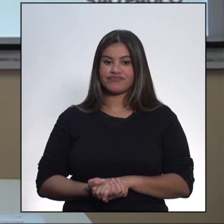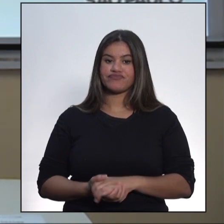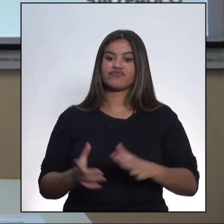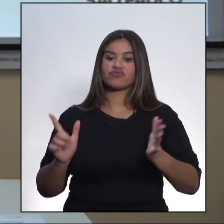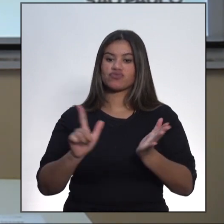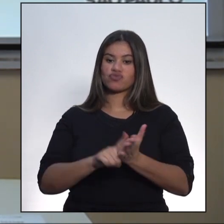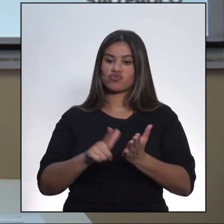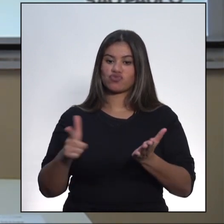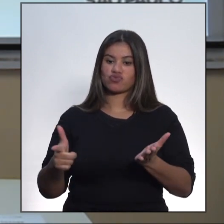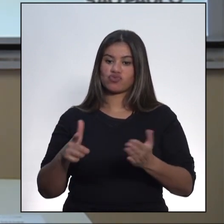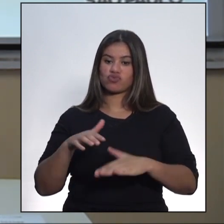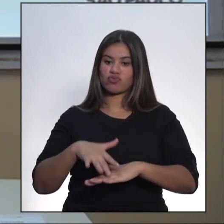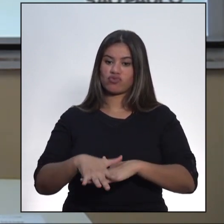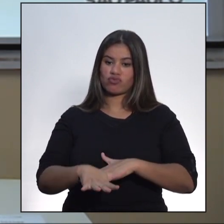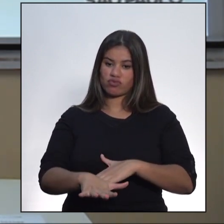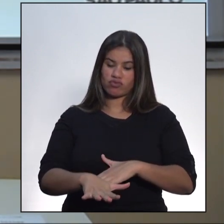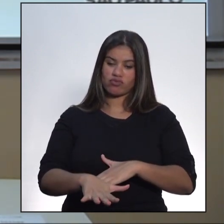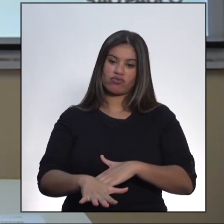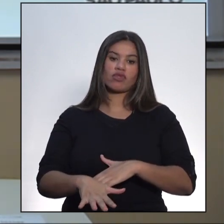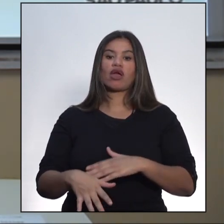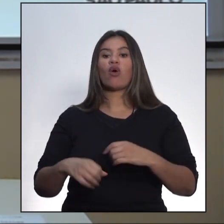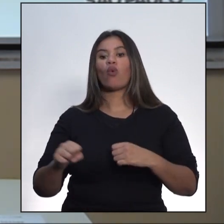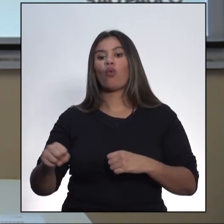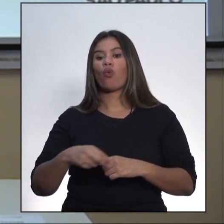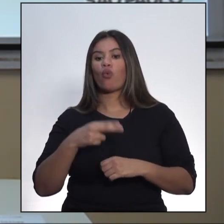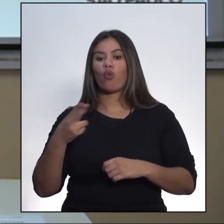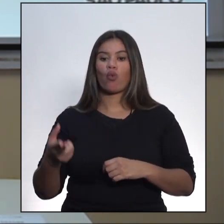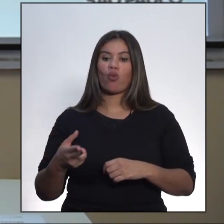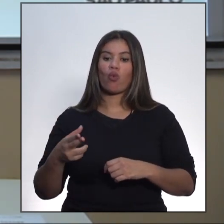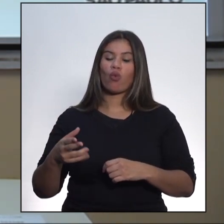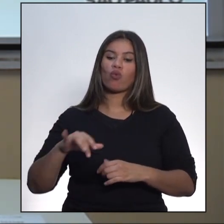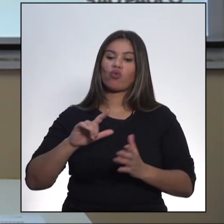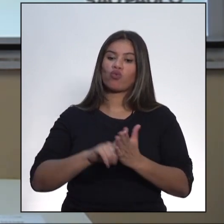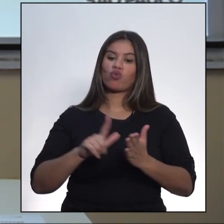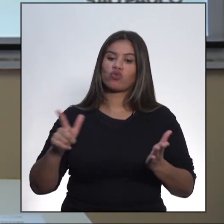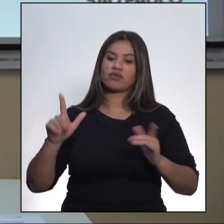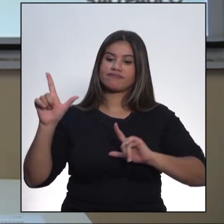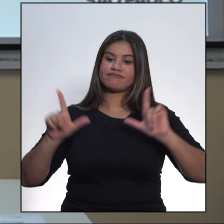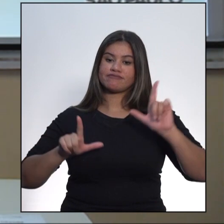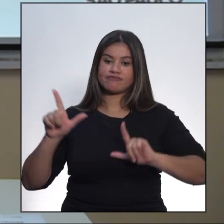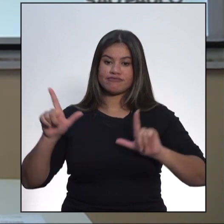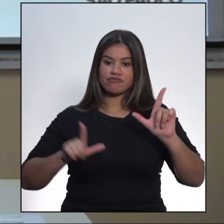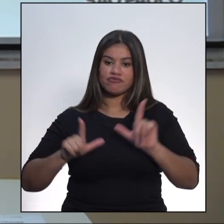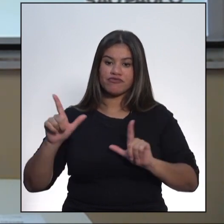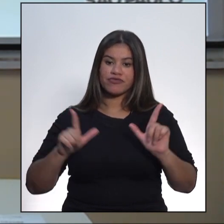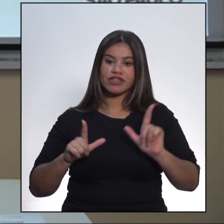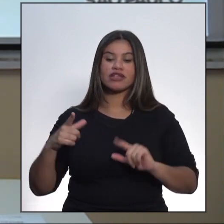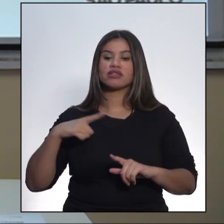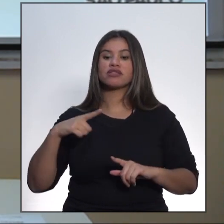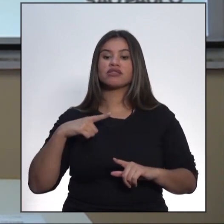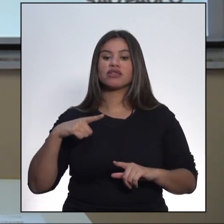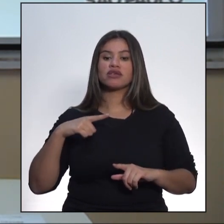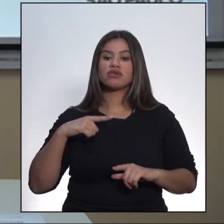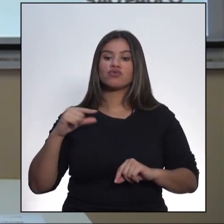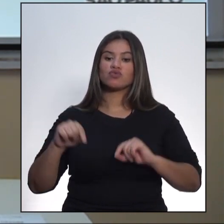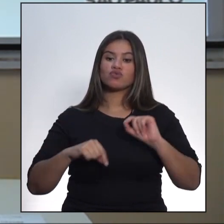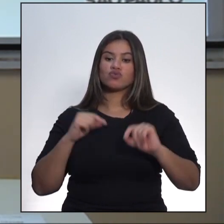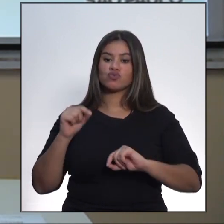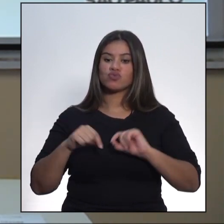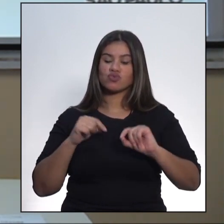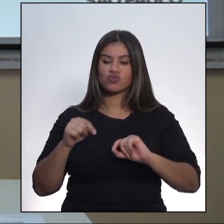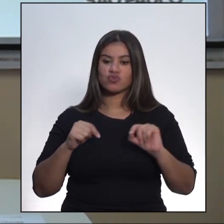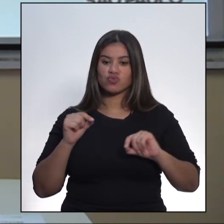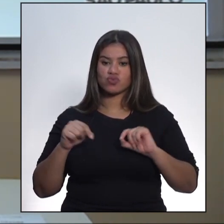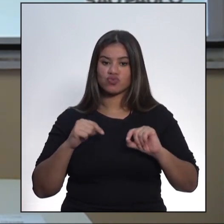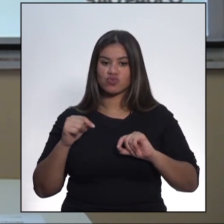jornal impresso ou no jornal televisionado, nós temos o quê? O que